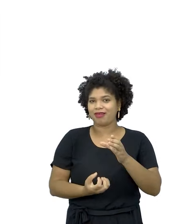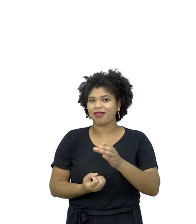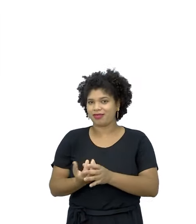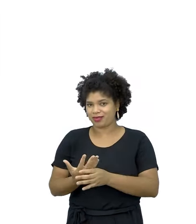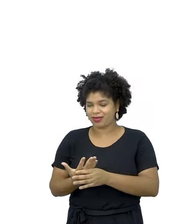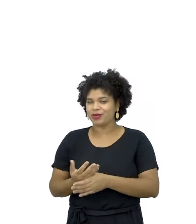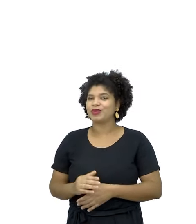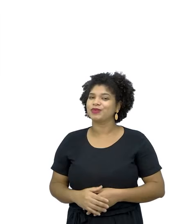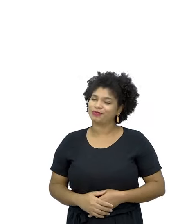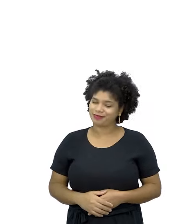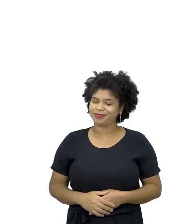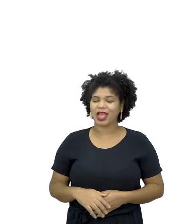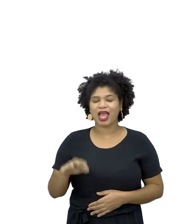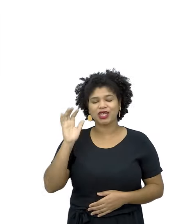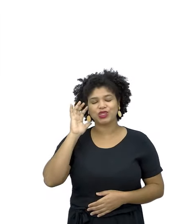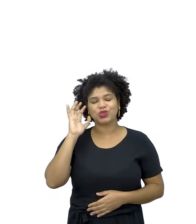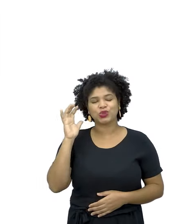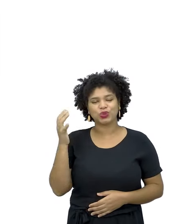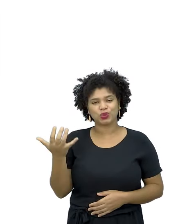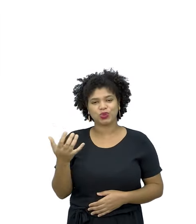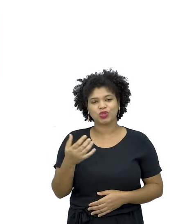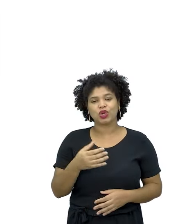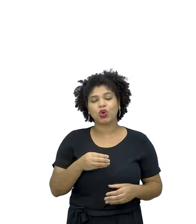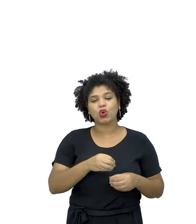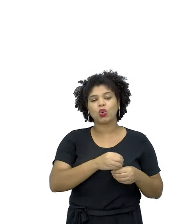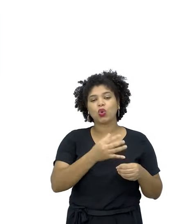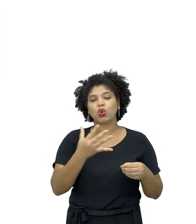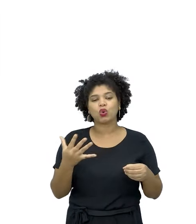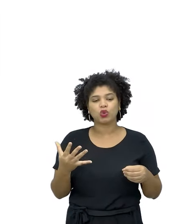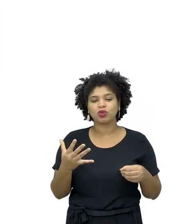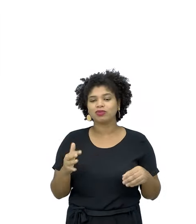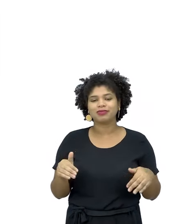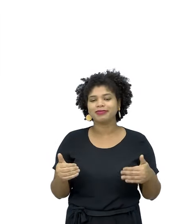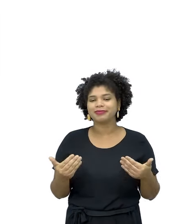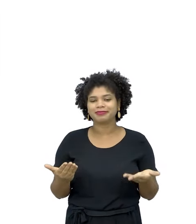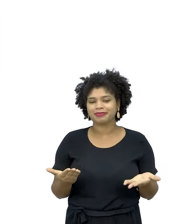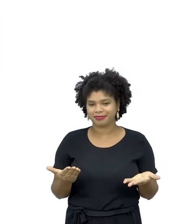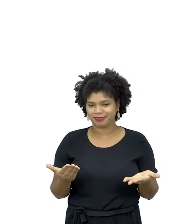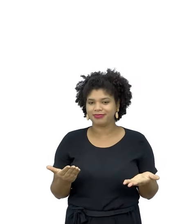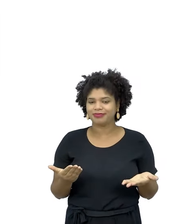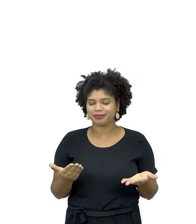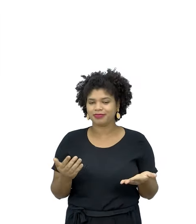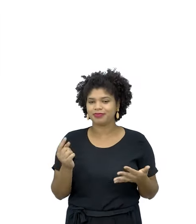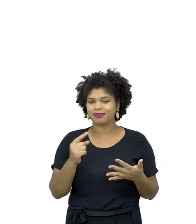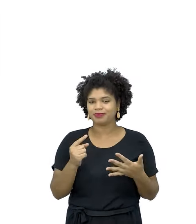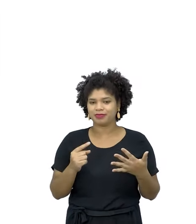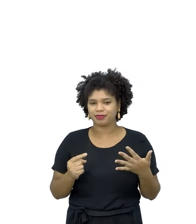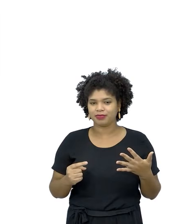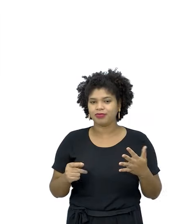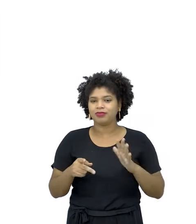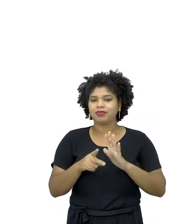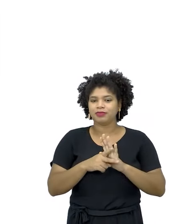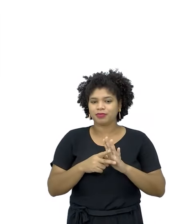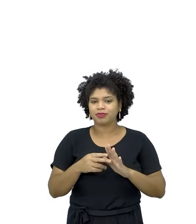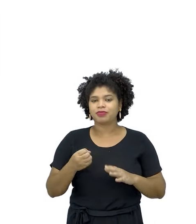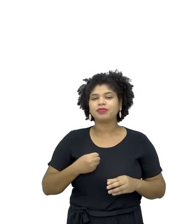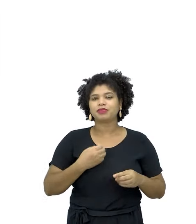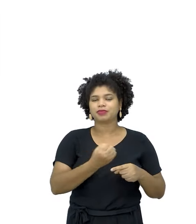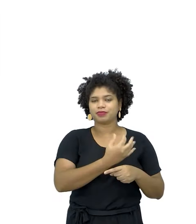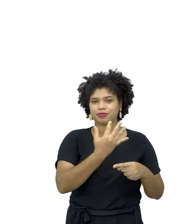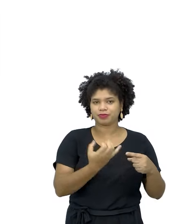elaborar problemas que envolvam o quê? Qual o conteúdo? Quais os conhecimentos que tem? Notação científica, números